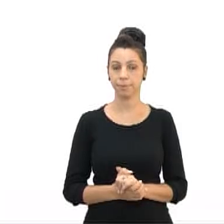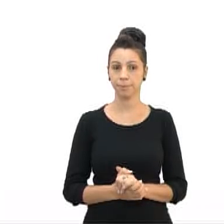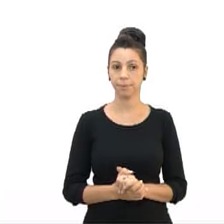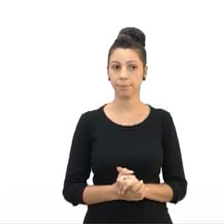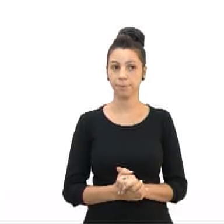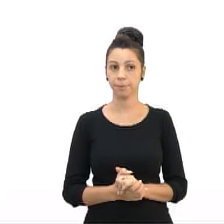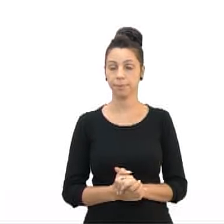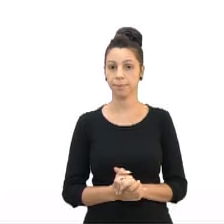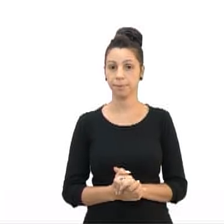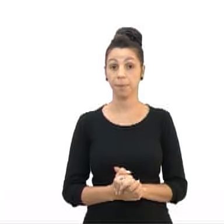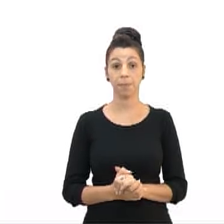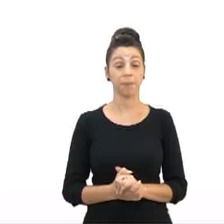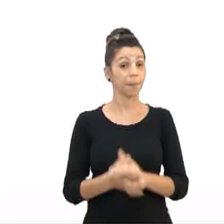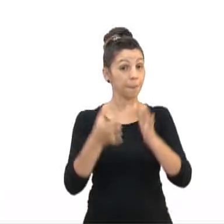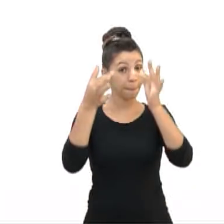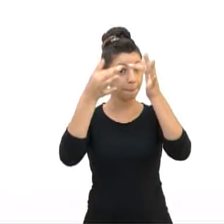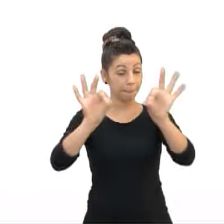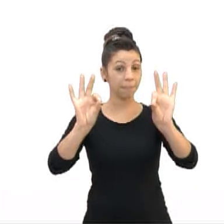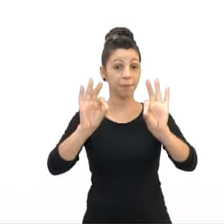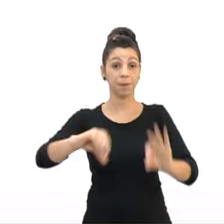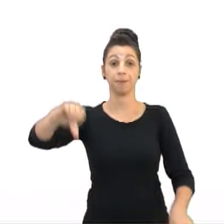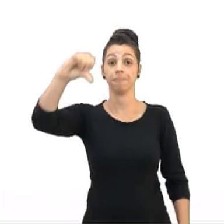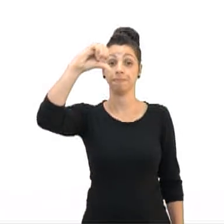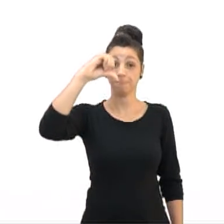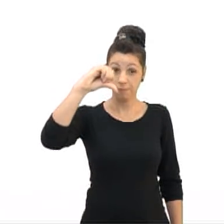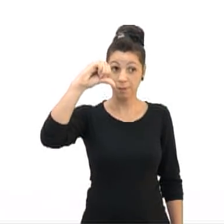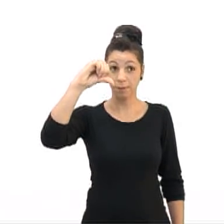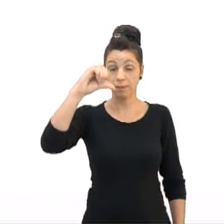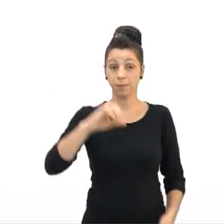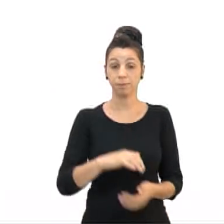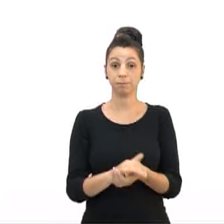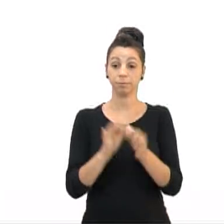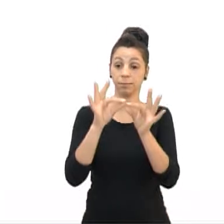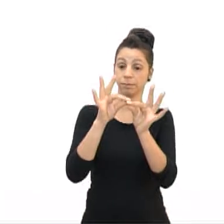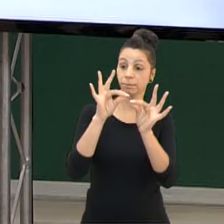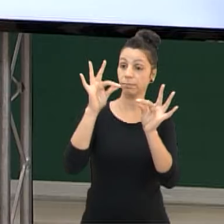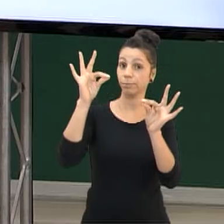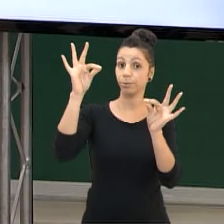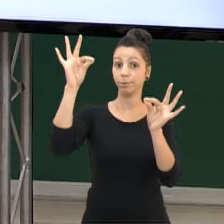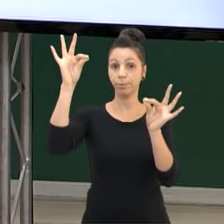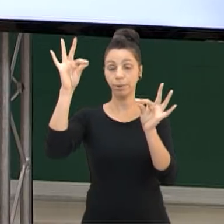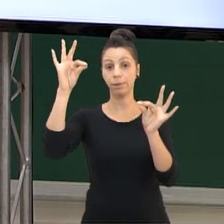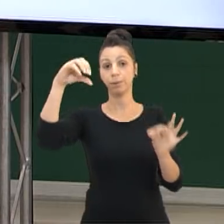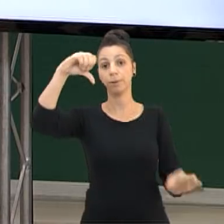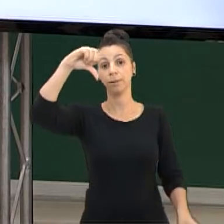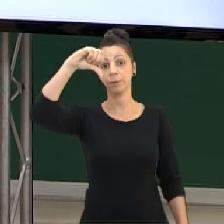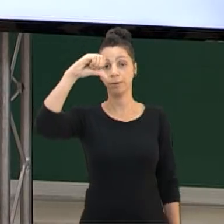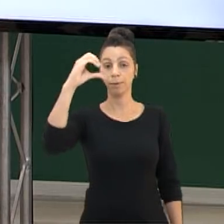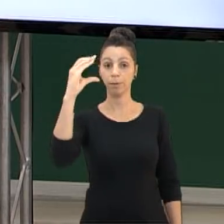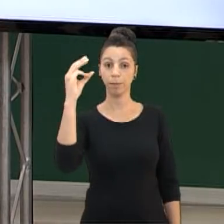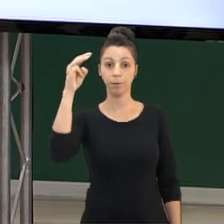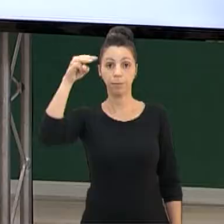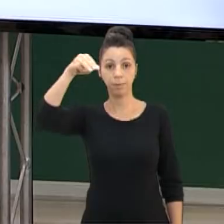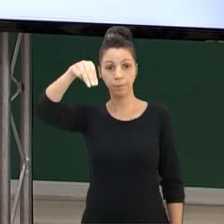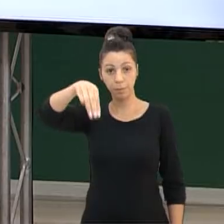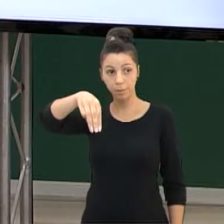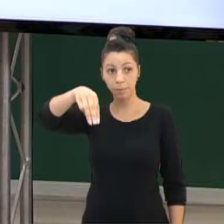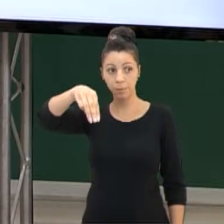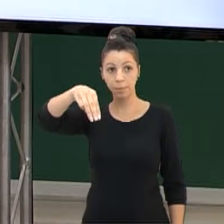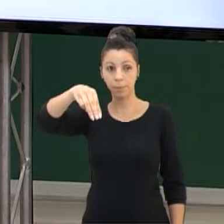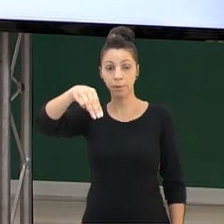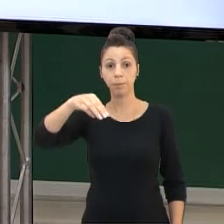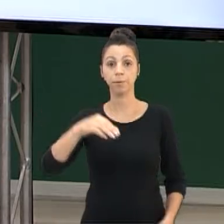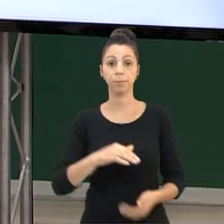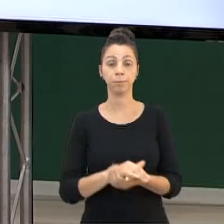É 9. Logo, a distância maior para um número inteiro, diante do raio que nós temos ali,